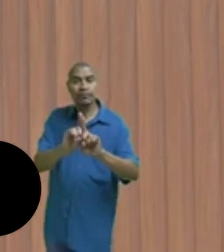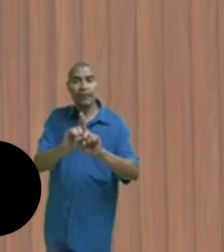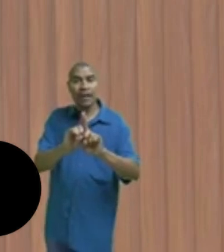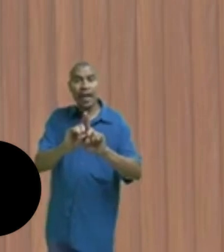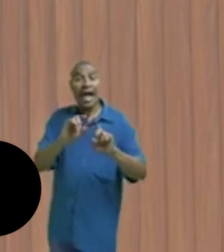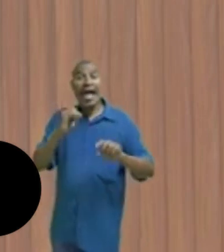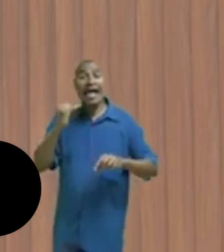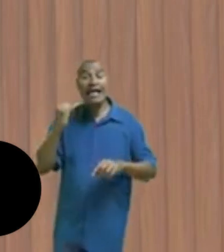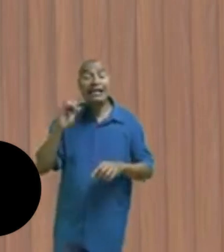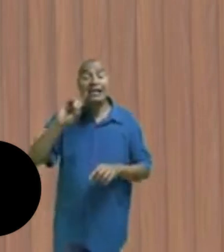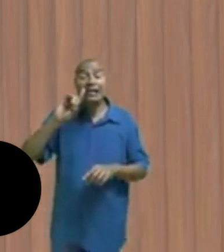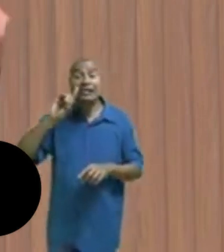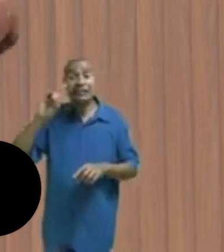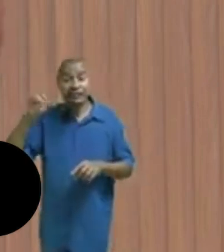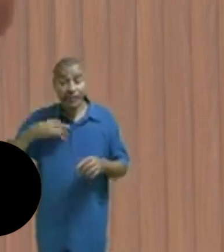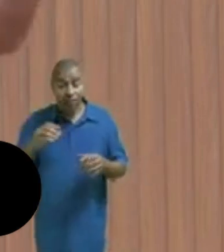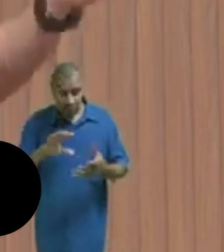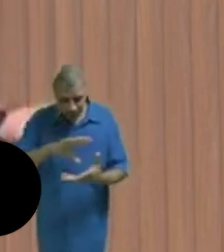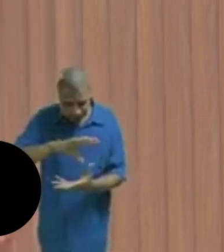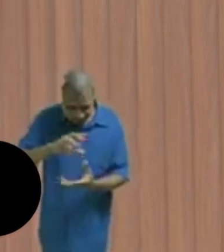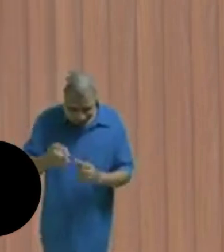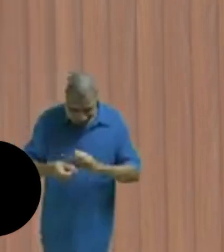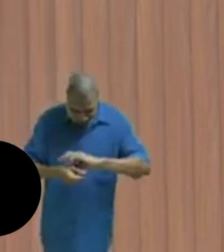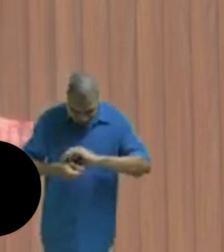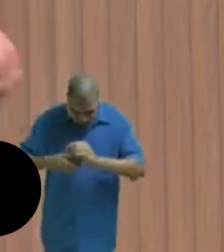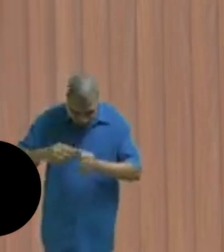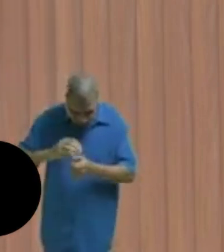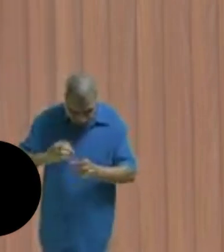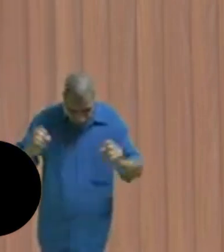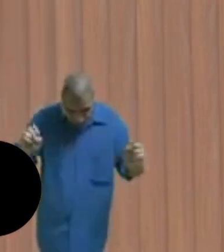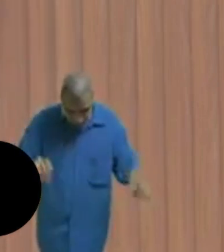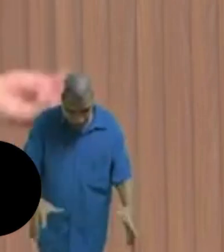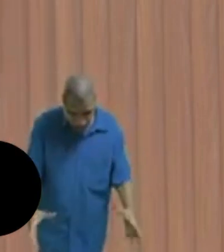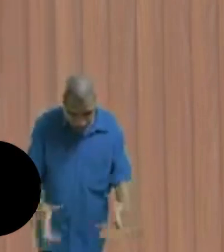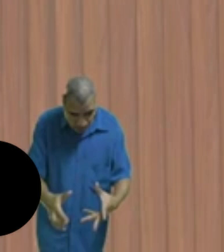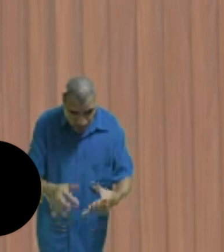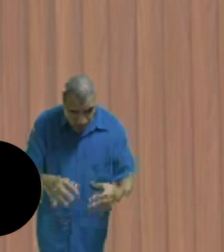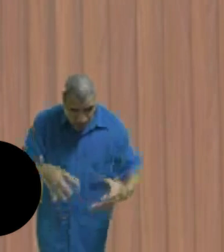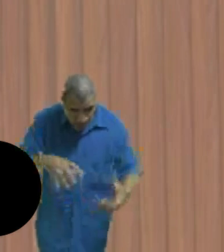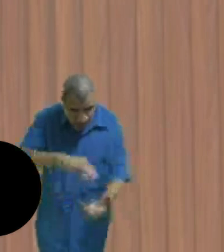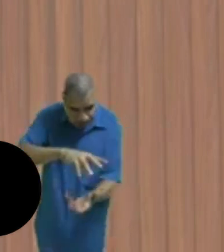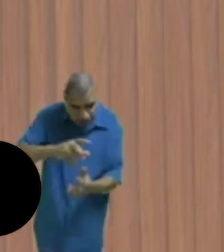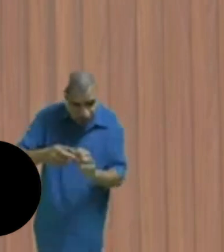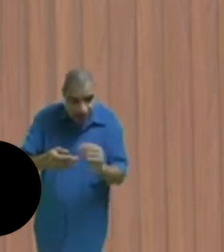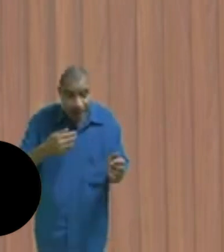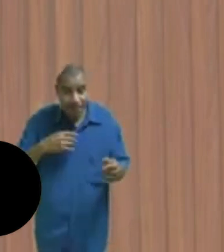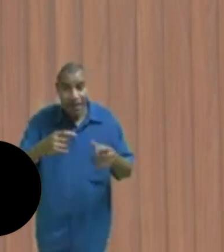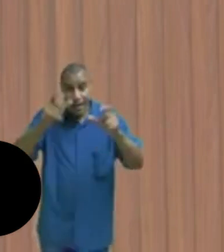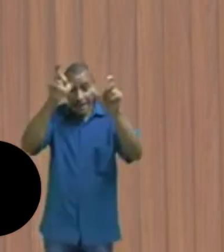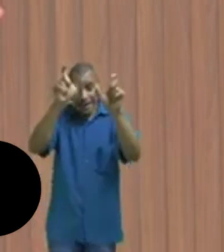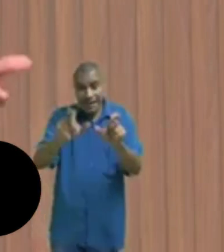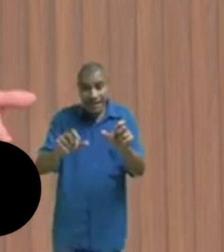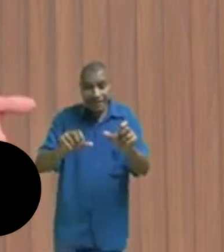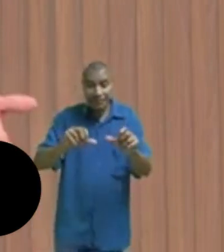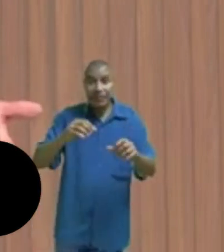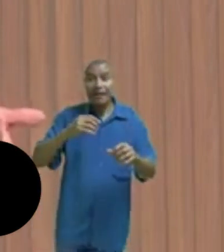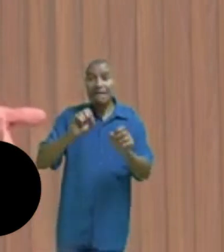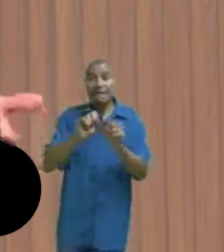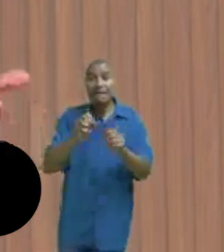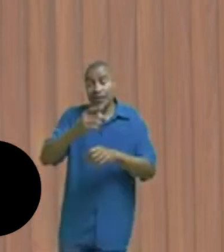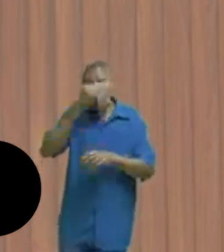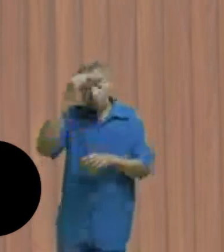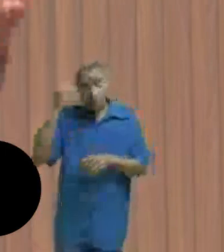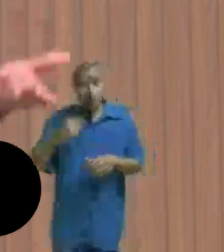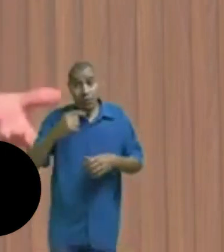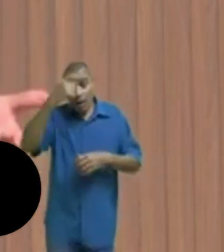fez o homem, a criatura, diferente das outras criaturas, para refletir a sua própria imagem. Como nós dizemos na